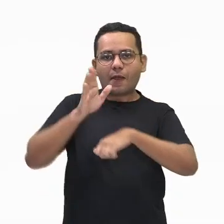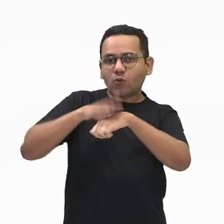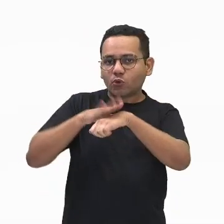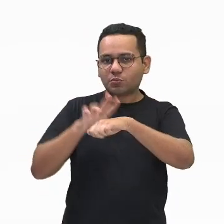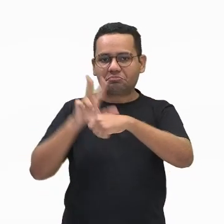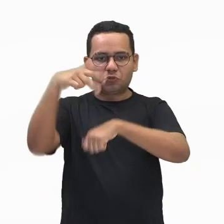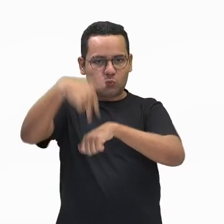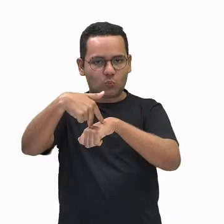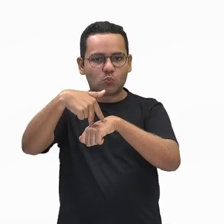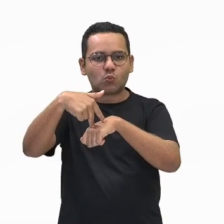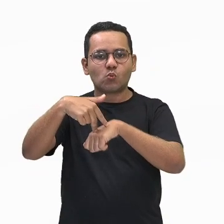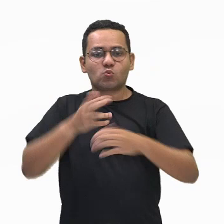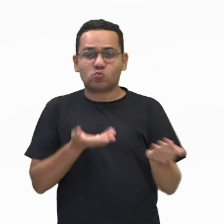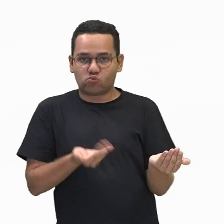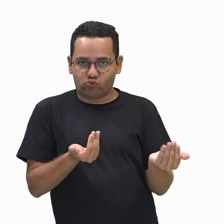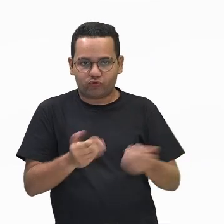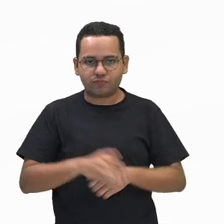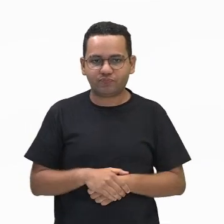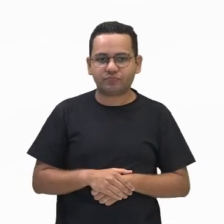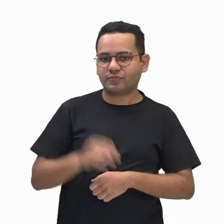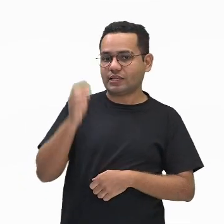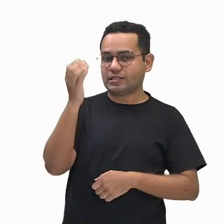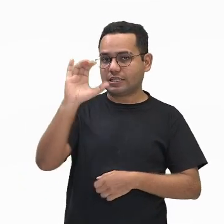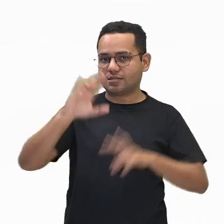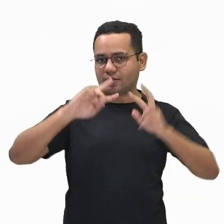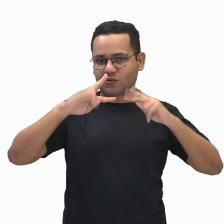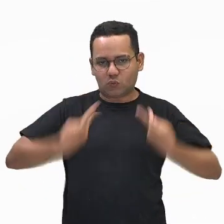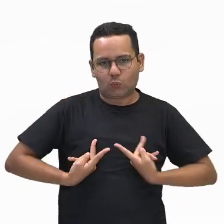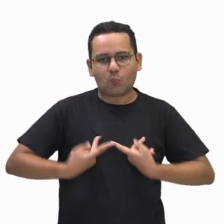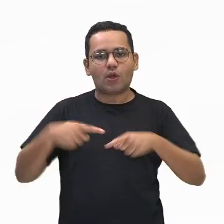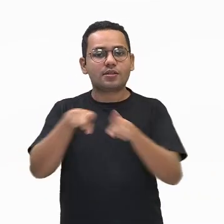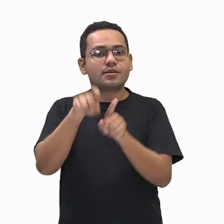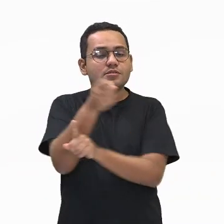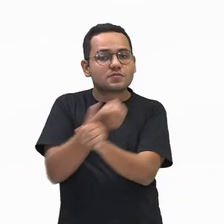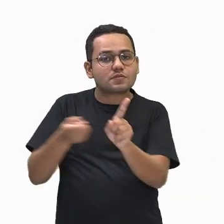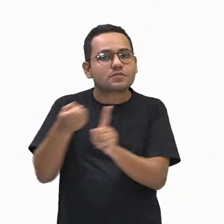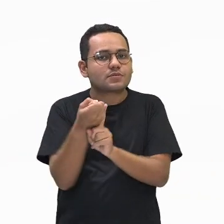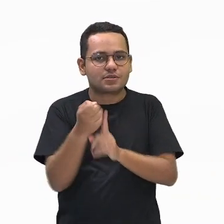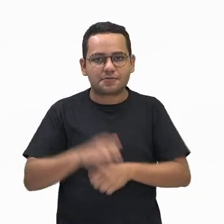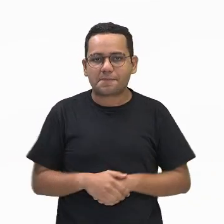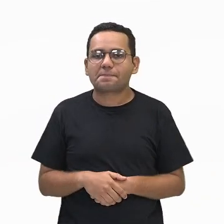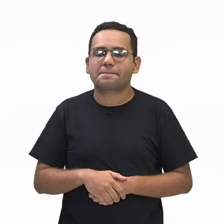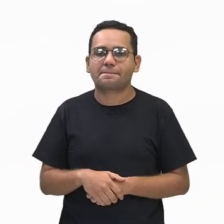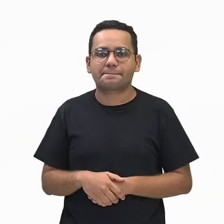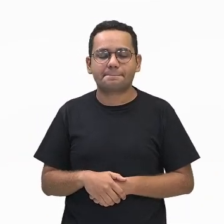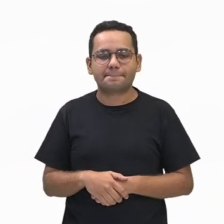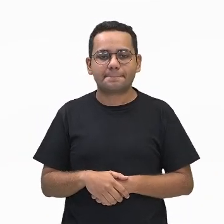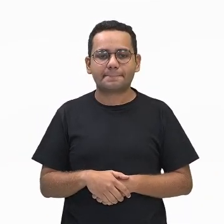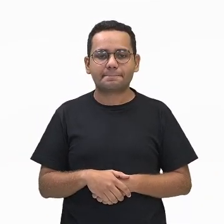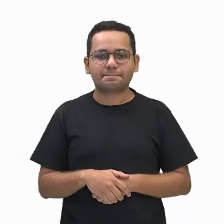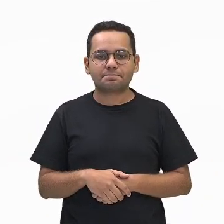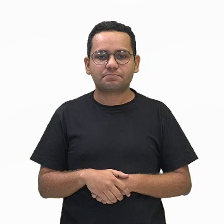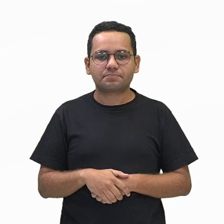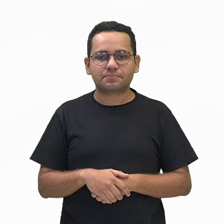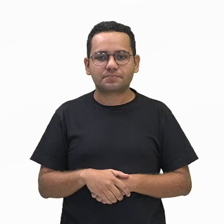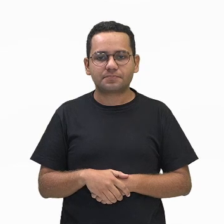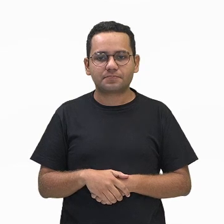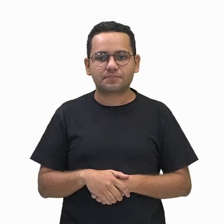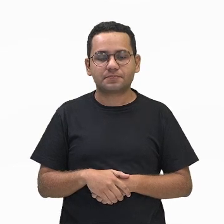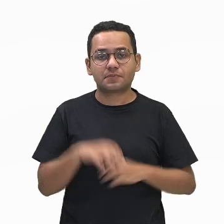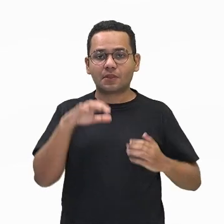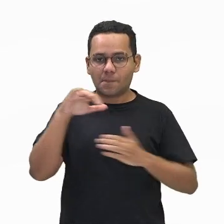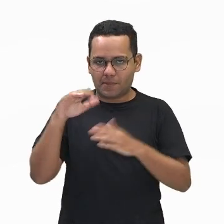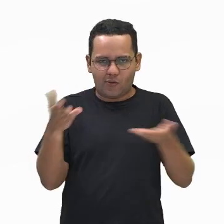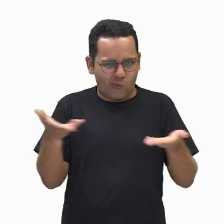juvenil, ciências humanas e sociais aplicadas. Nesse momento, a partir dessa aula,